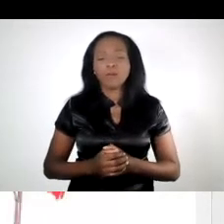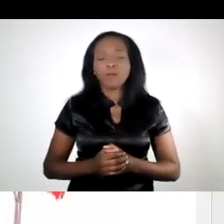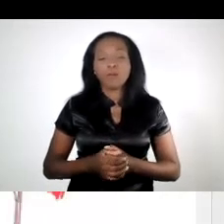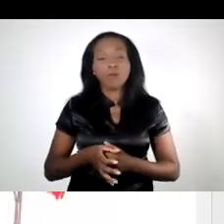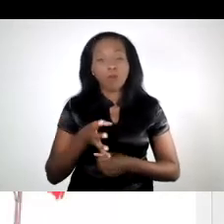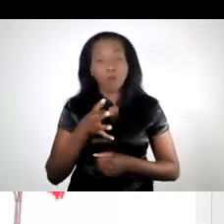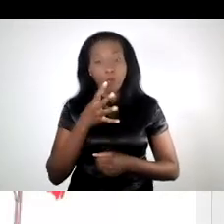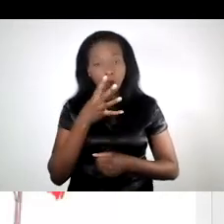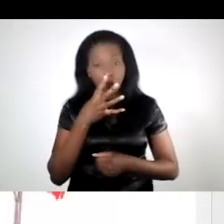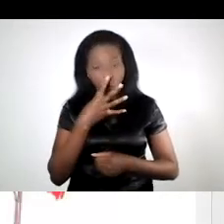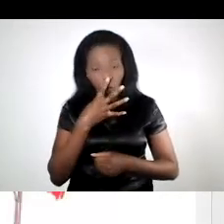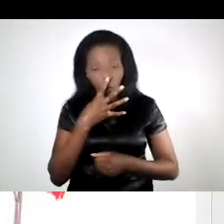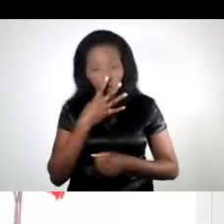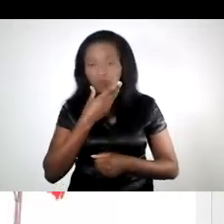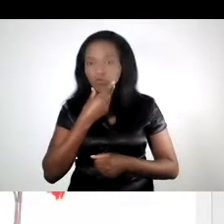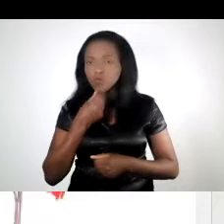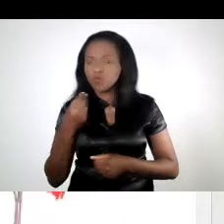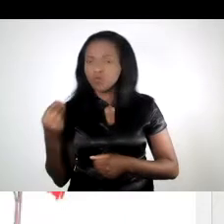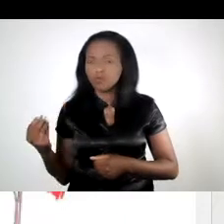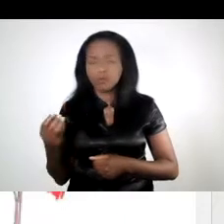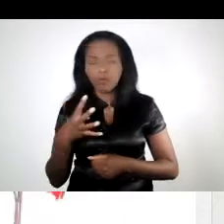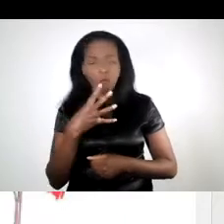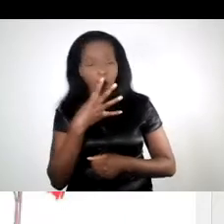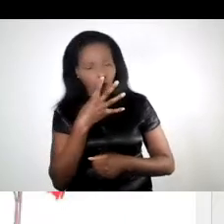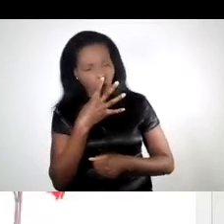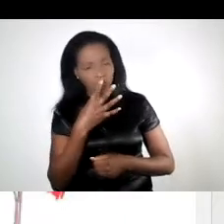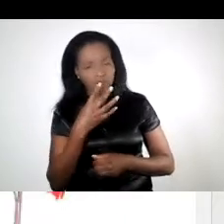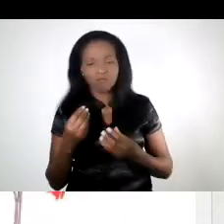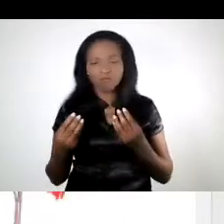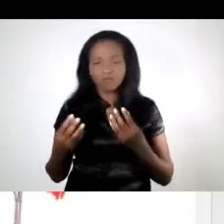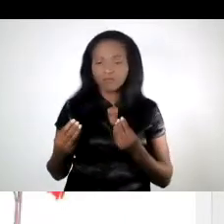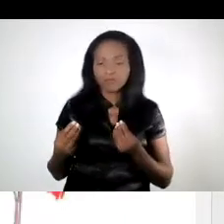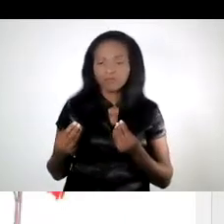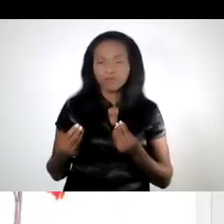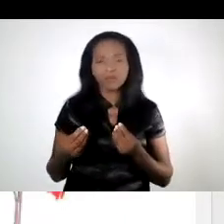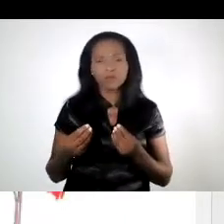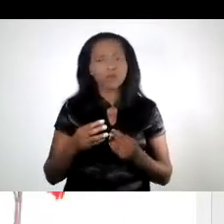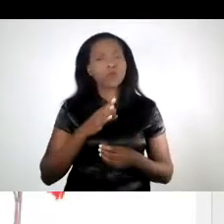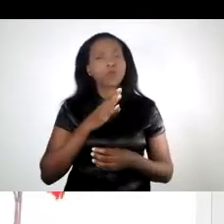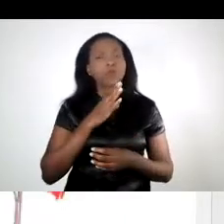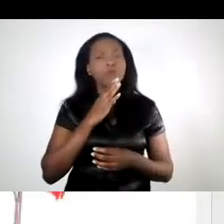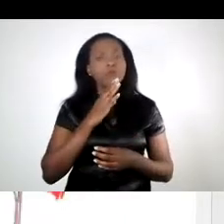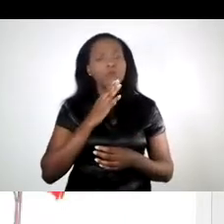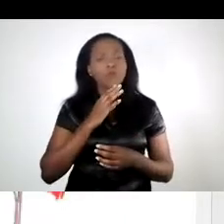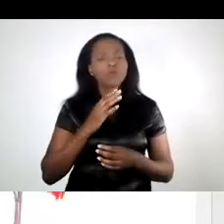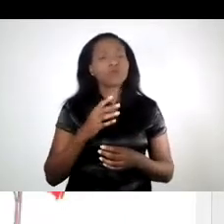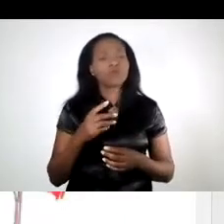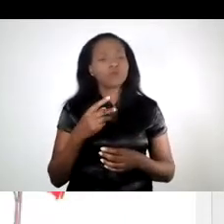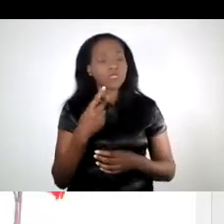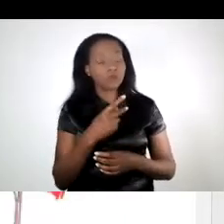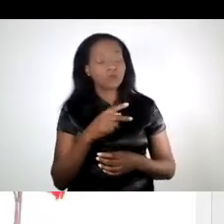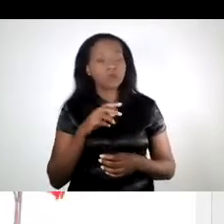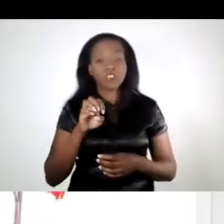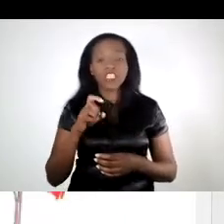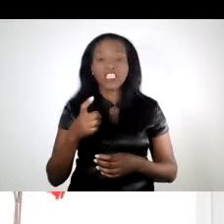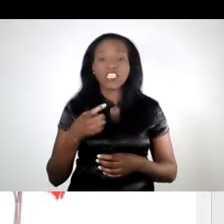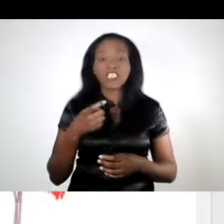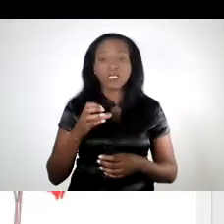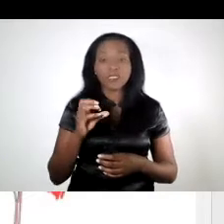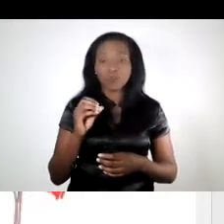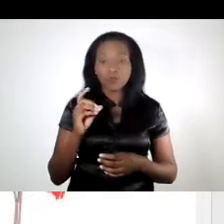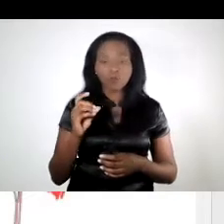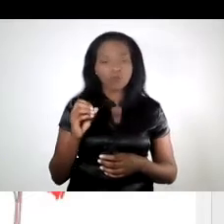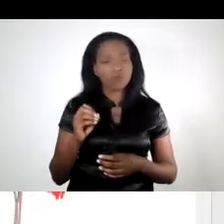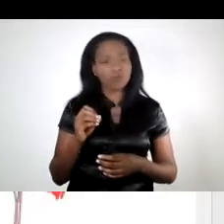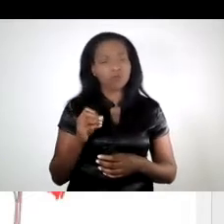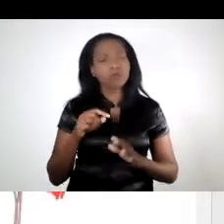O entrevistador ficou tão surpreendido com os conhecimentos de Êxodo que insistiu em saber